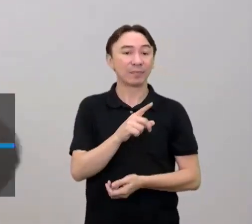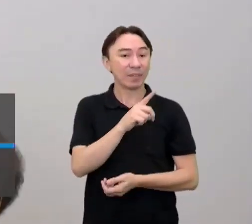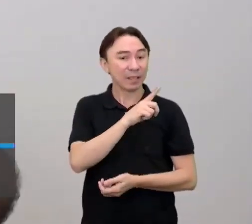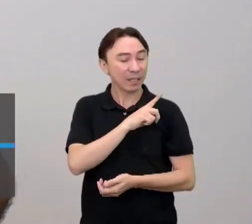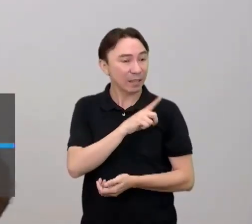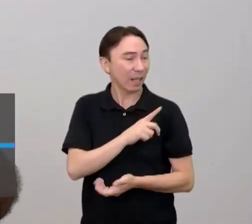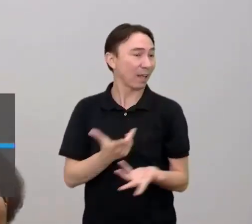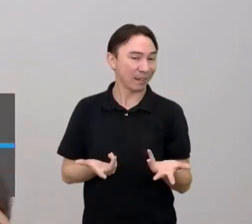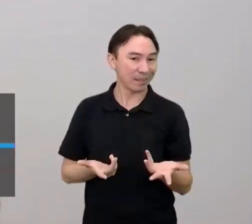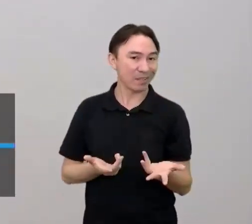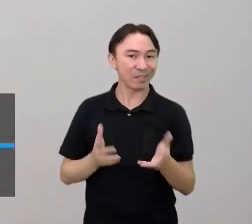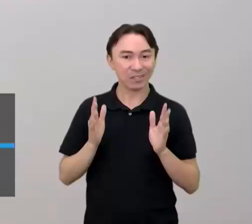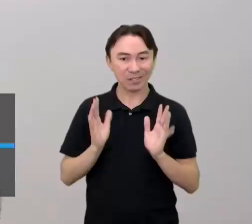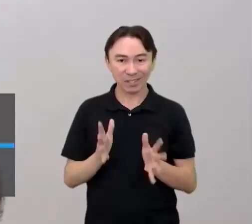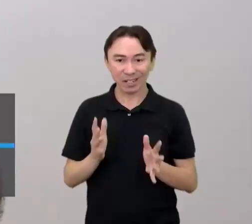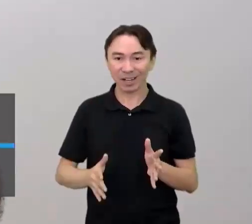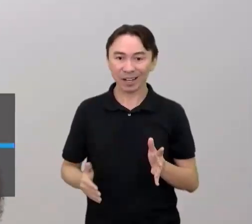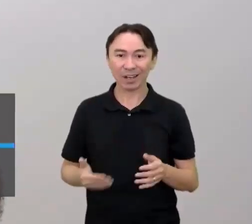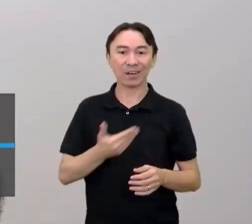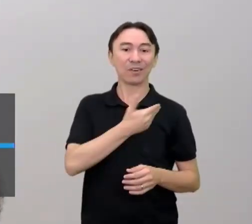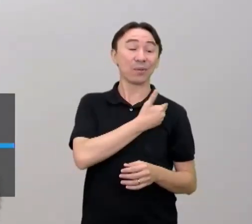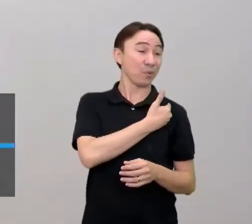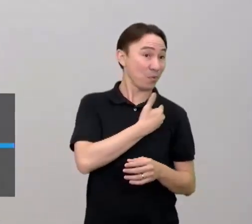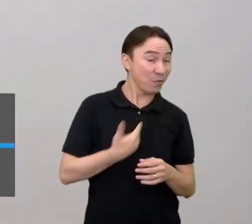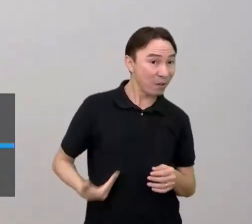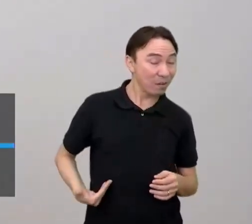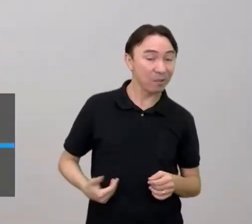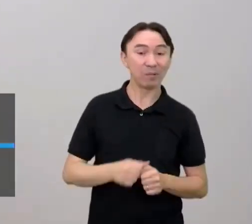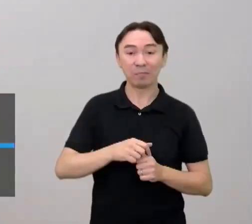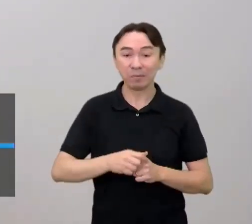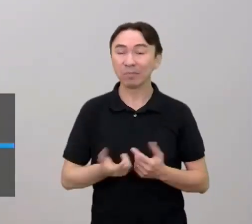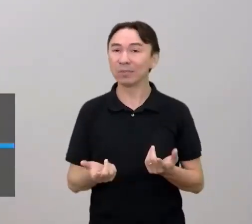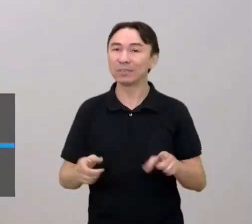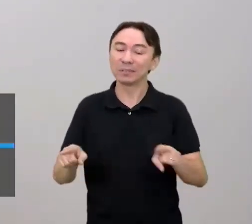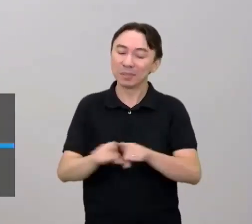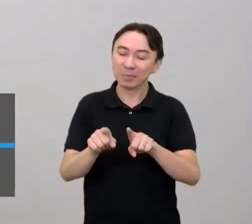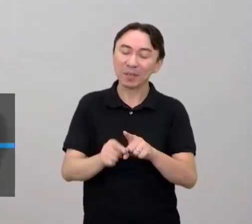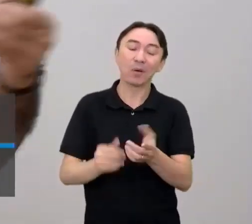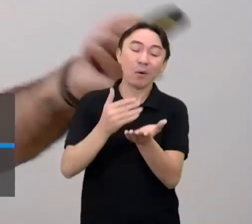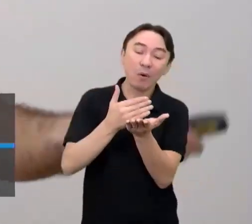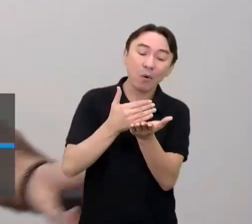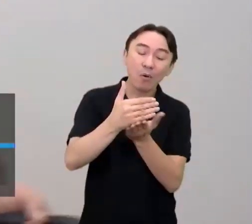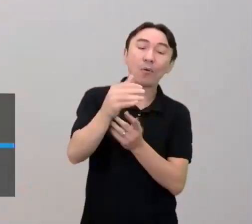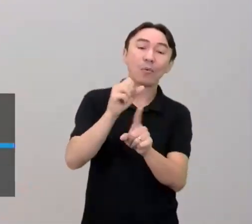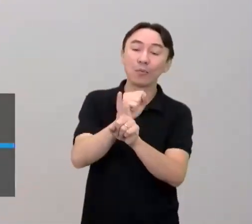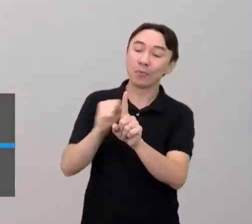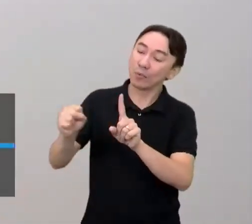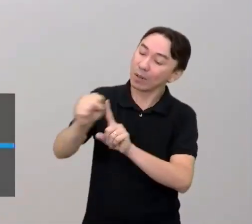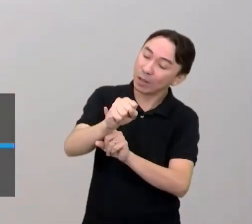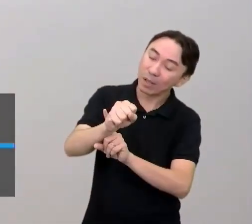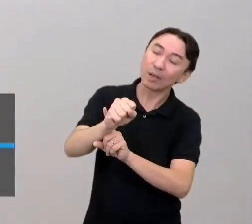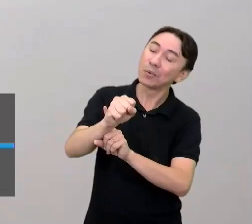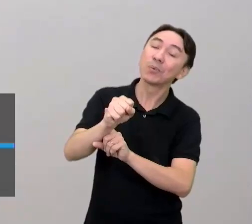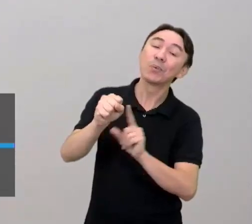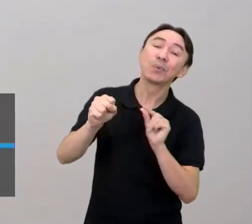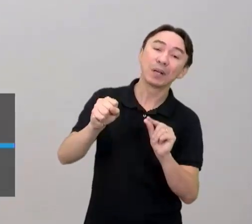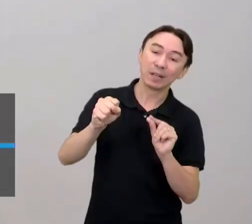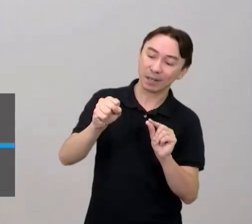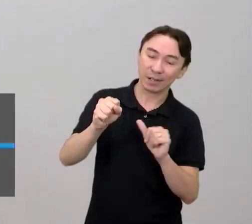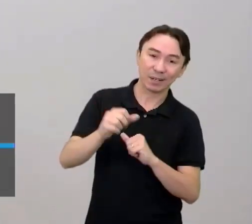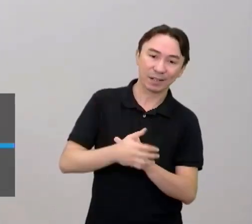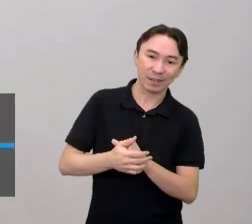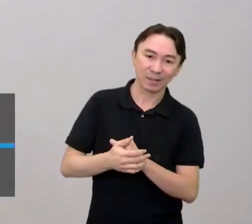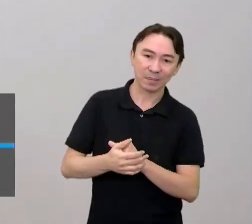marco regulatório dos governos. E origem social é que tipo de povo que deu origem a